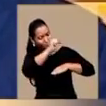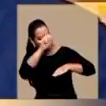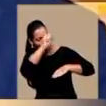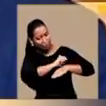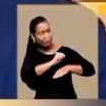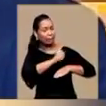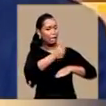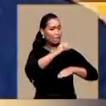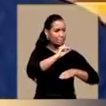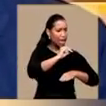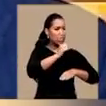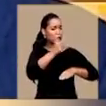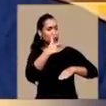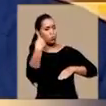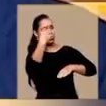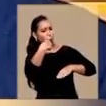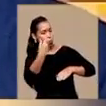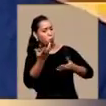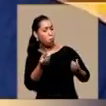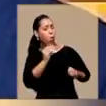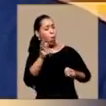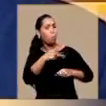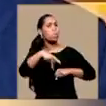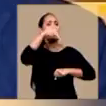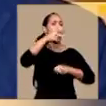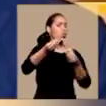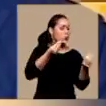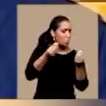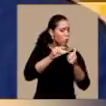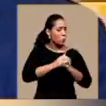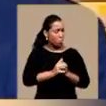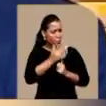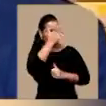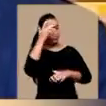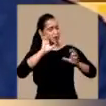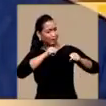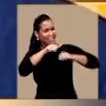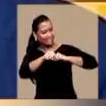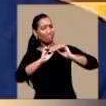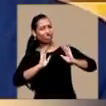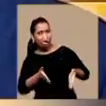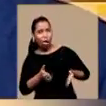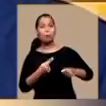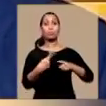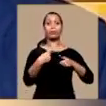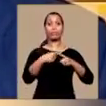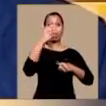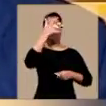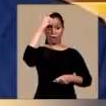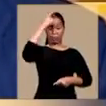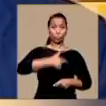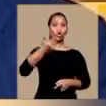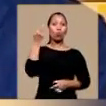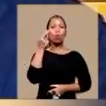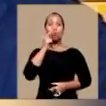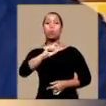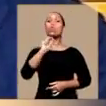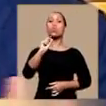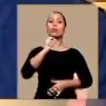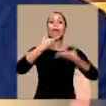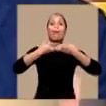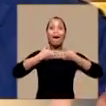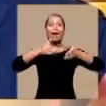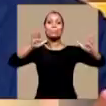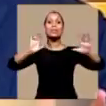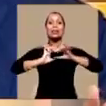cursinho rápido de 10, 12 horas ou fazer uma pós-graduação, se a pessoa já é formada, para que ela consiga também